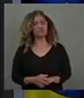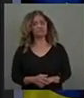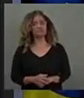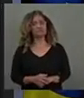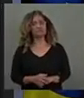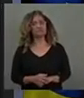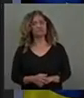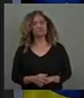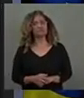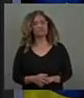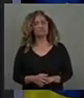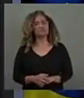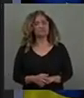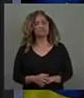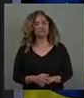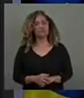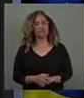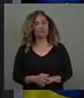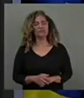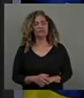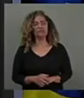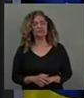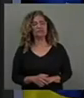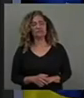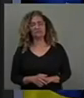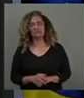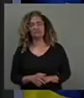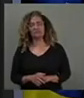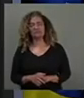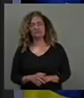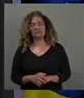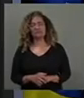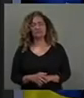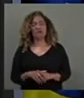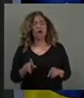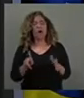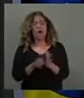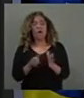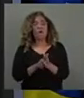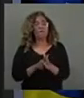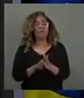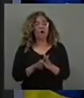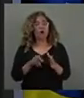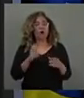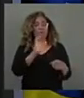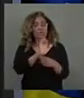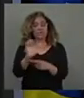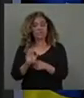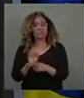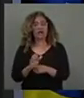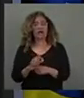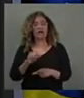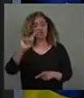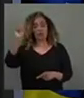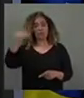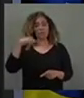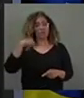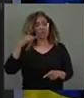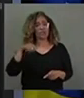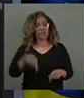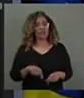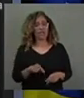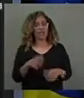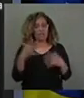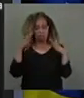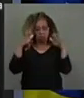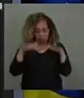o povo do Espírito Santo não me mandou para aqui para baixar a cabeça. Eu não estou falando mentira. Um homem só, senador Nelson, não pode dar uma canetada